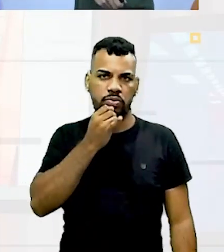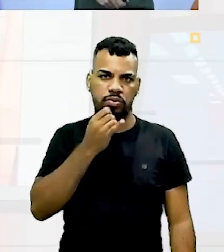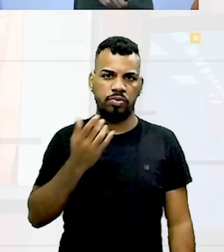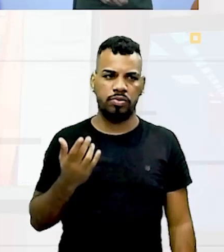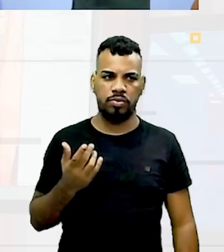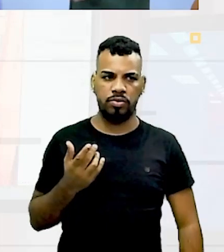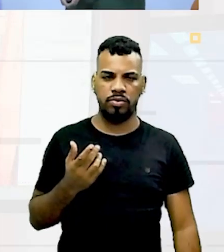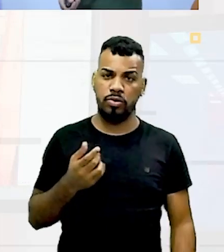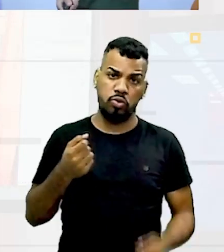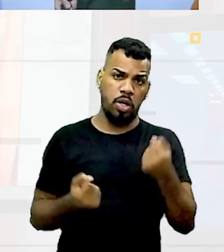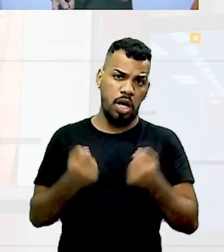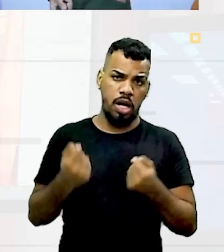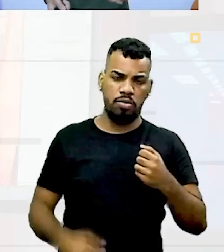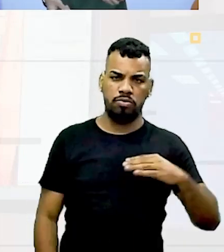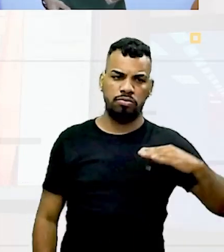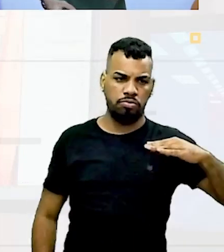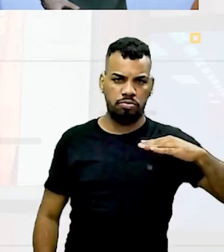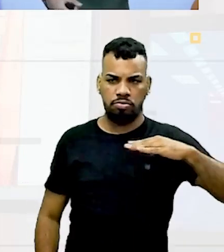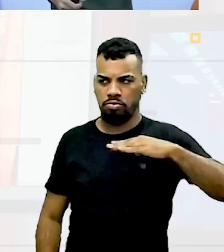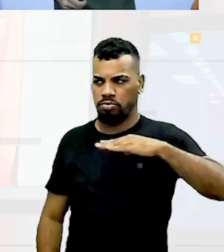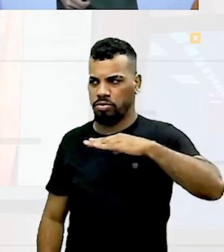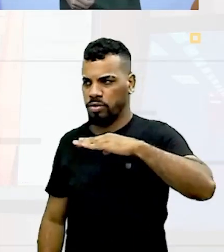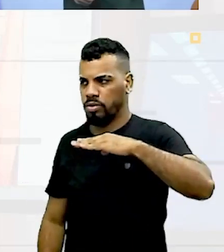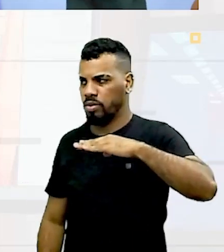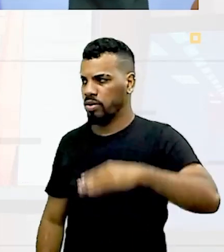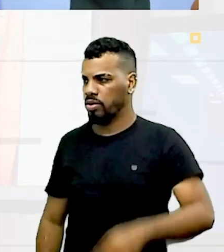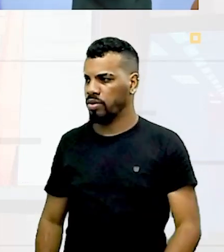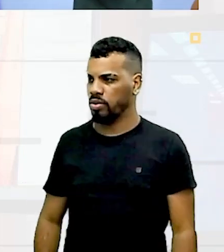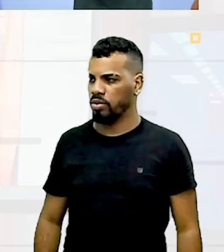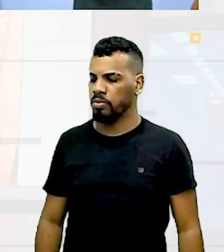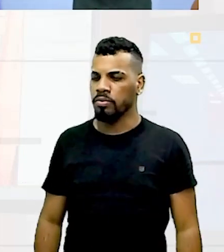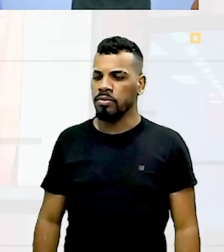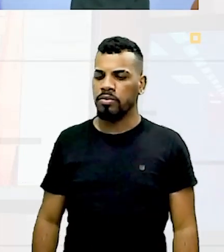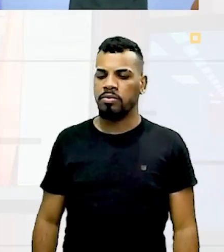dado era um exemplo de um carro andando mesmo.